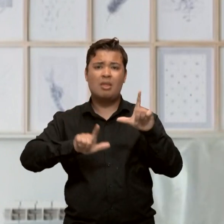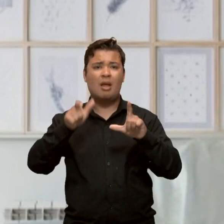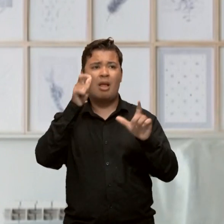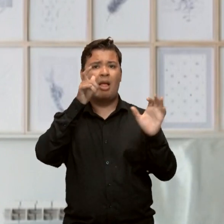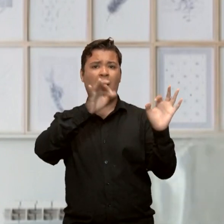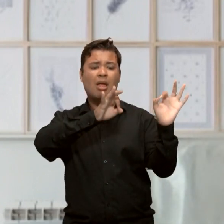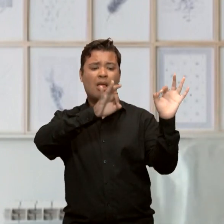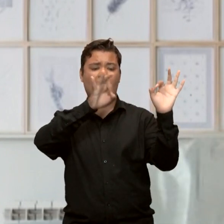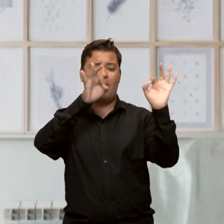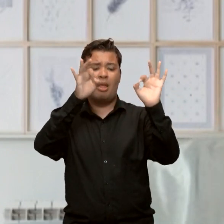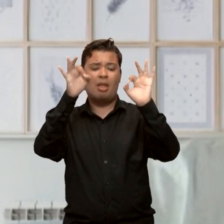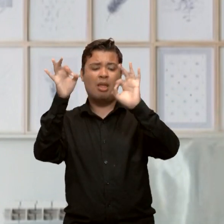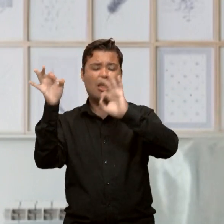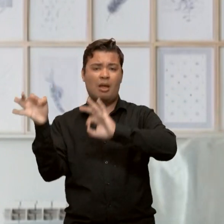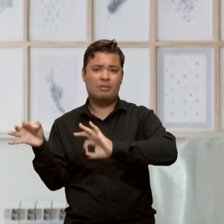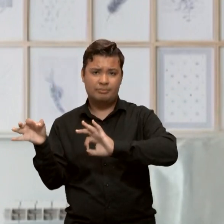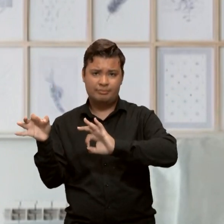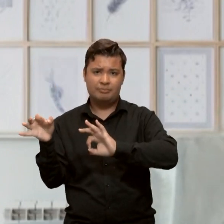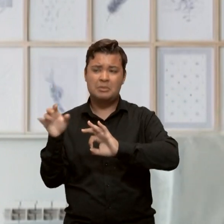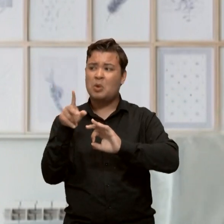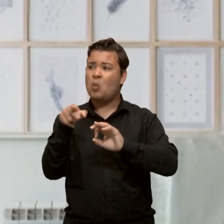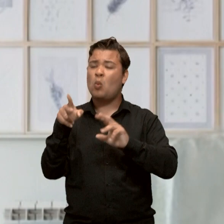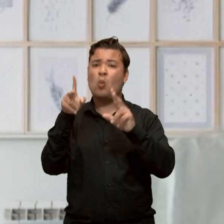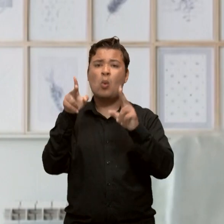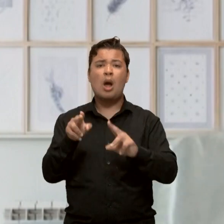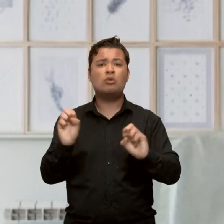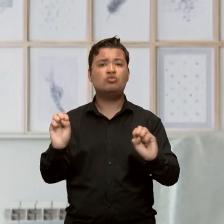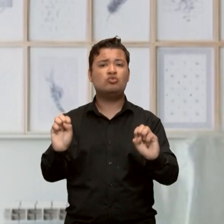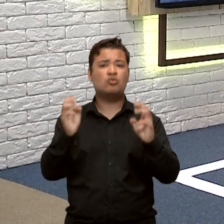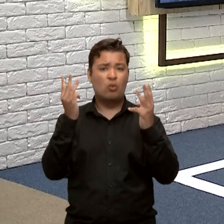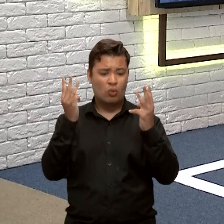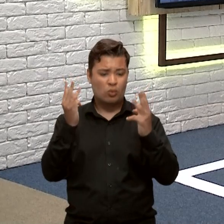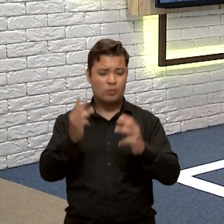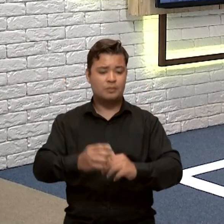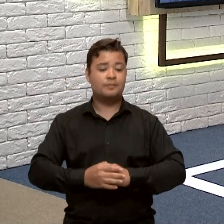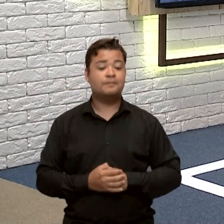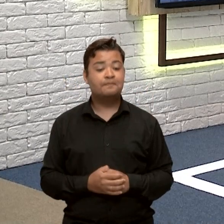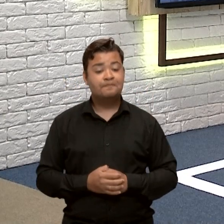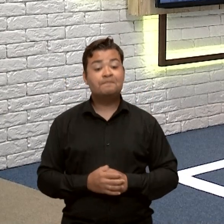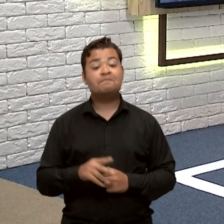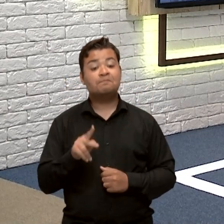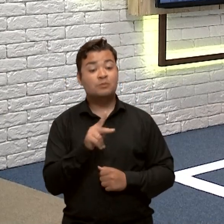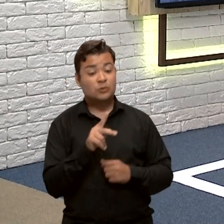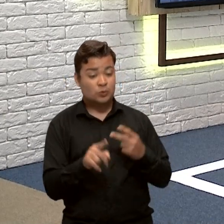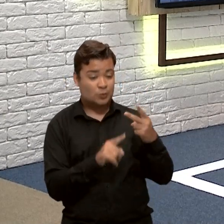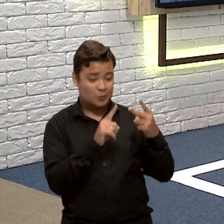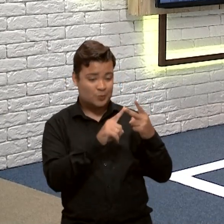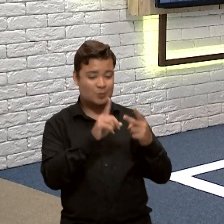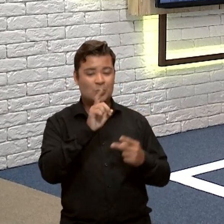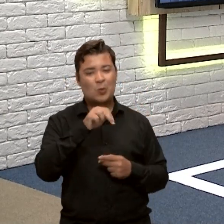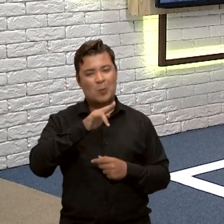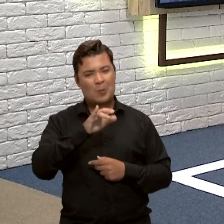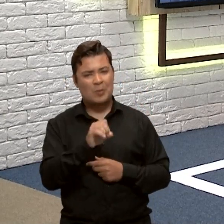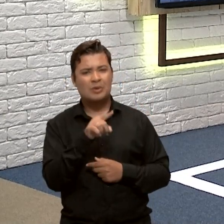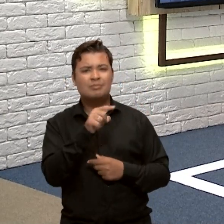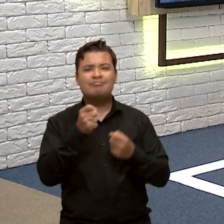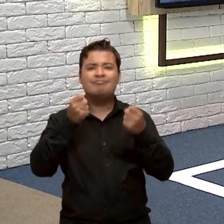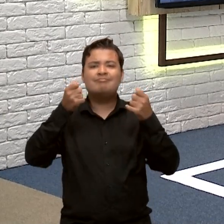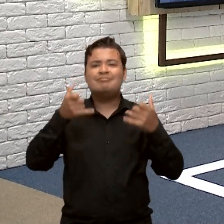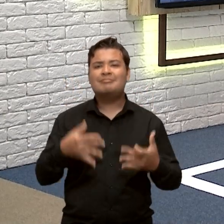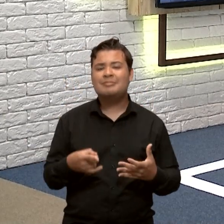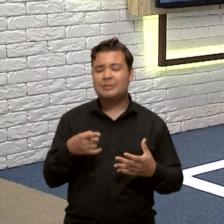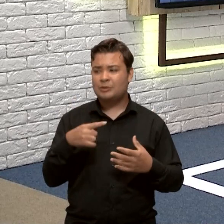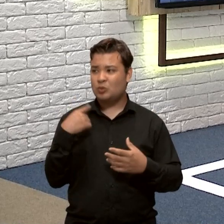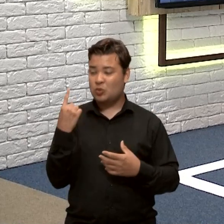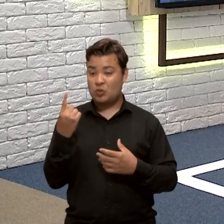do consumo do esporte espetáculo, eu diria. Professor Domênico, explica para a gente qual que é essa emoção que a